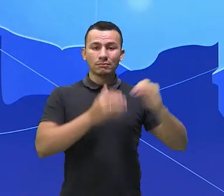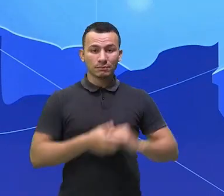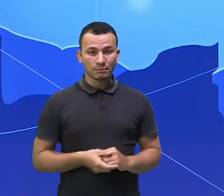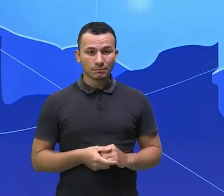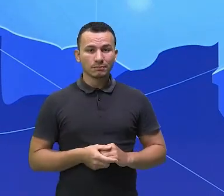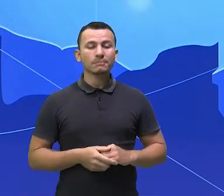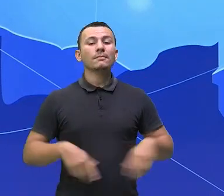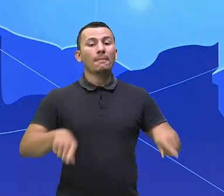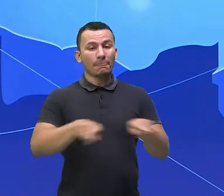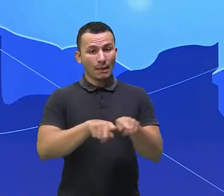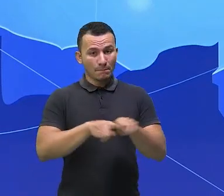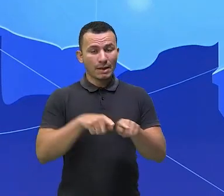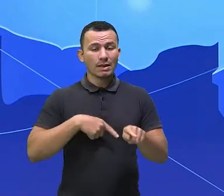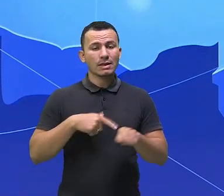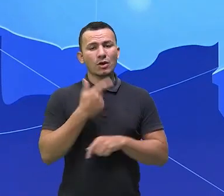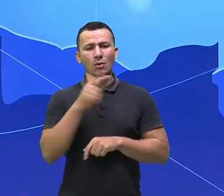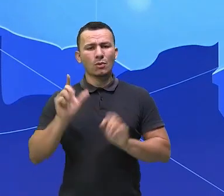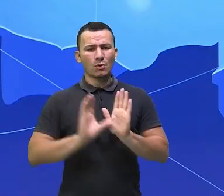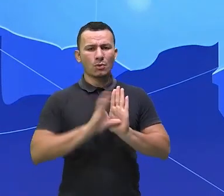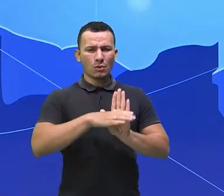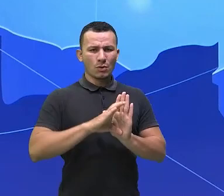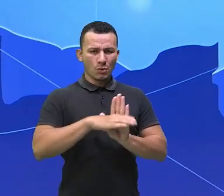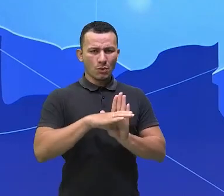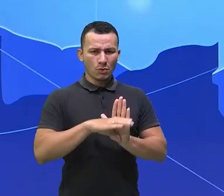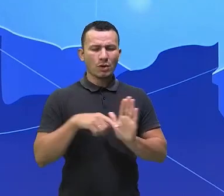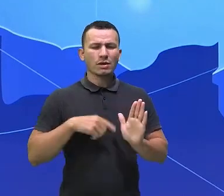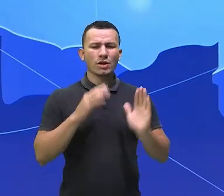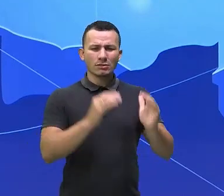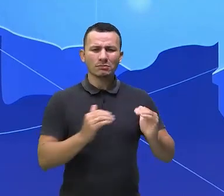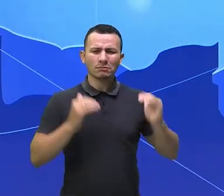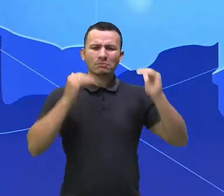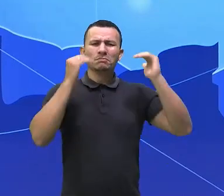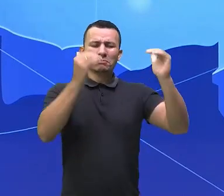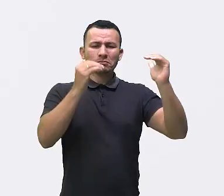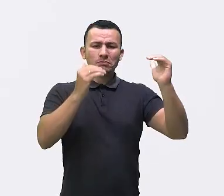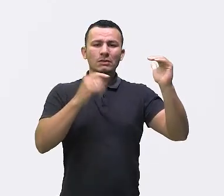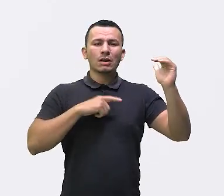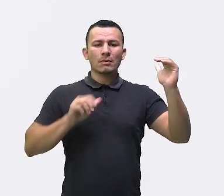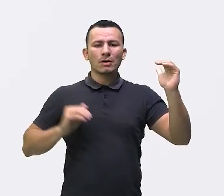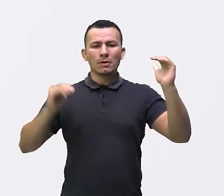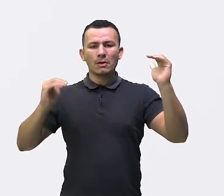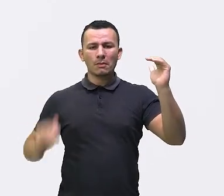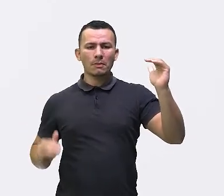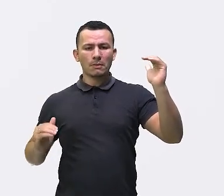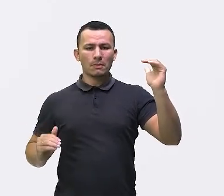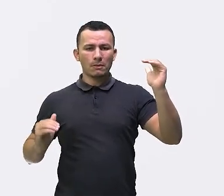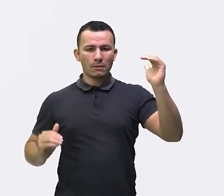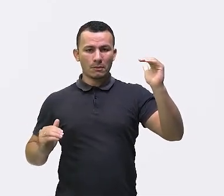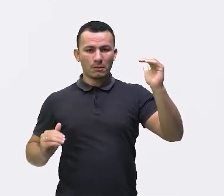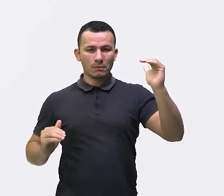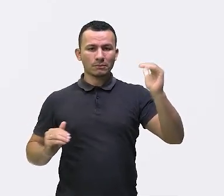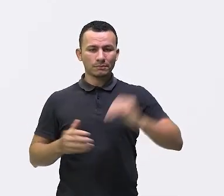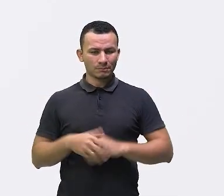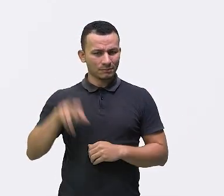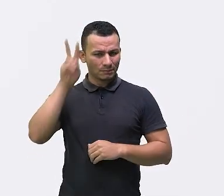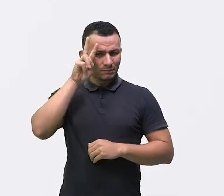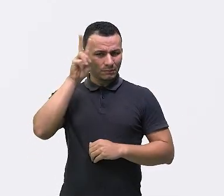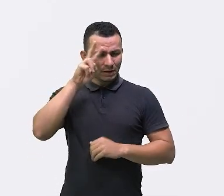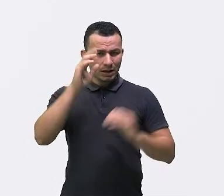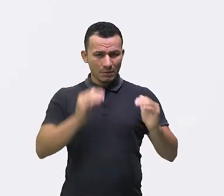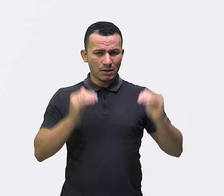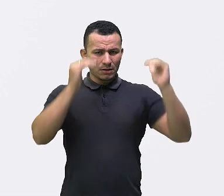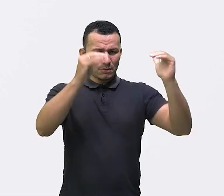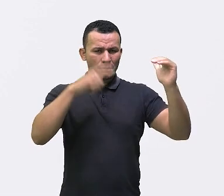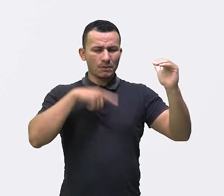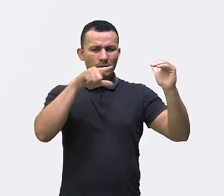também trouxemos nesta aula o conceito de superestrutura e de infraestrutura. Lembrando que a